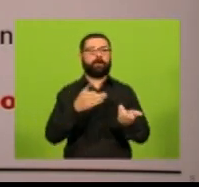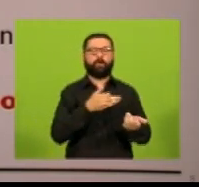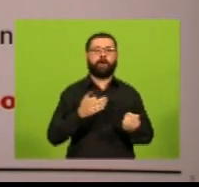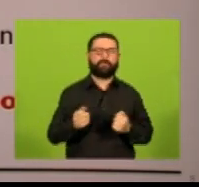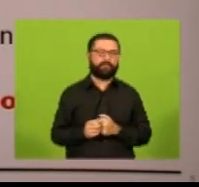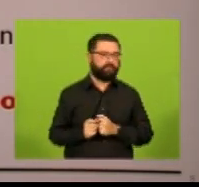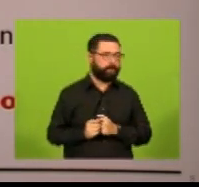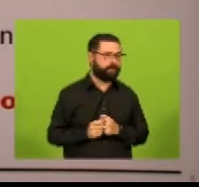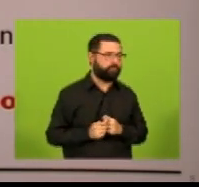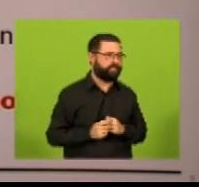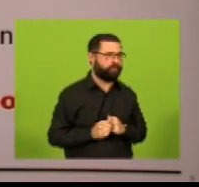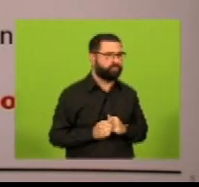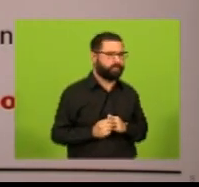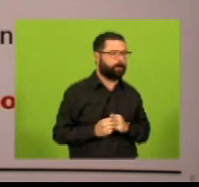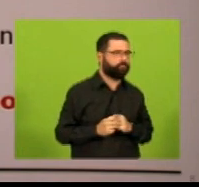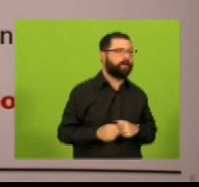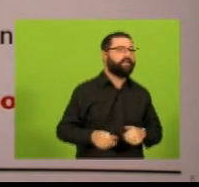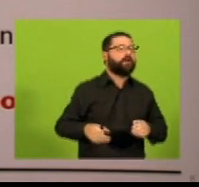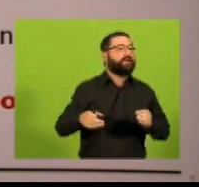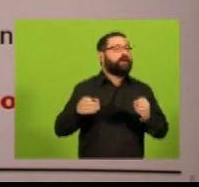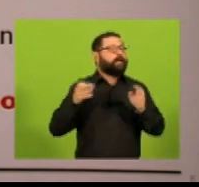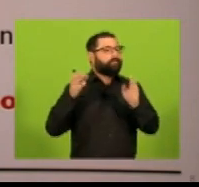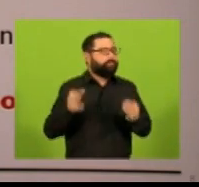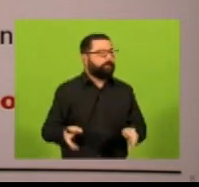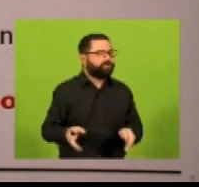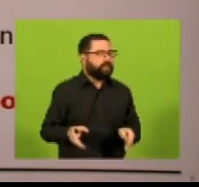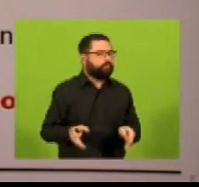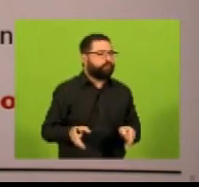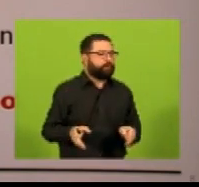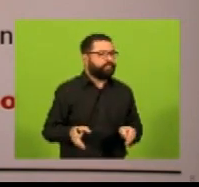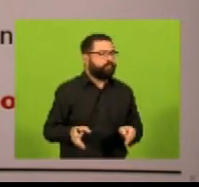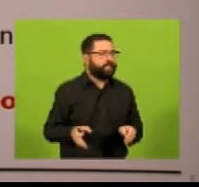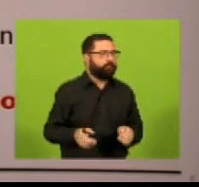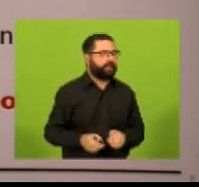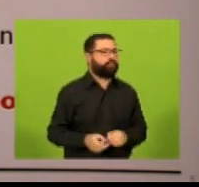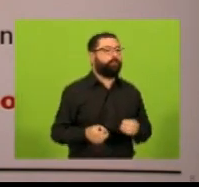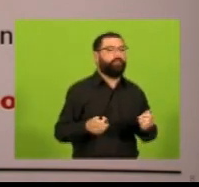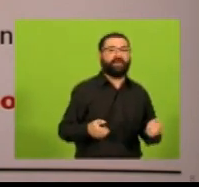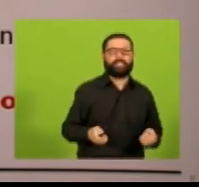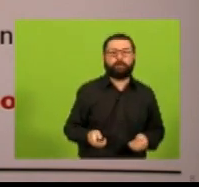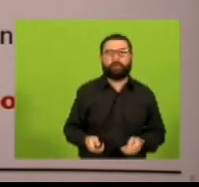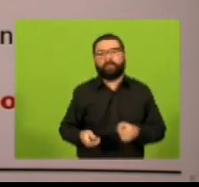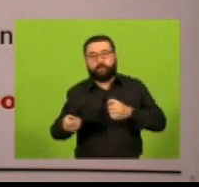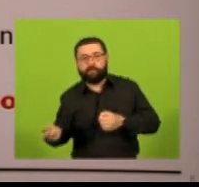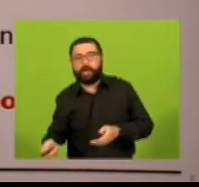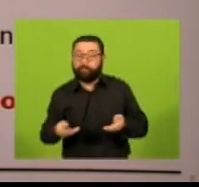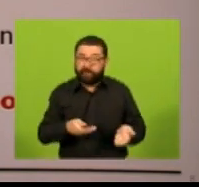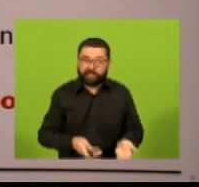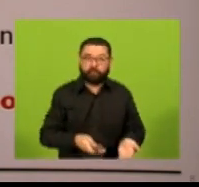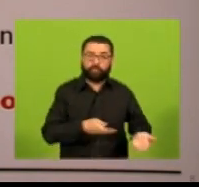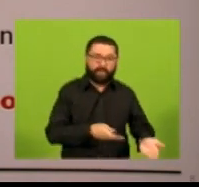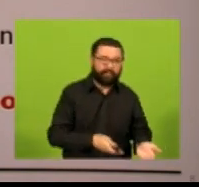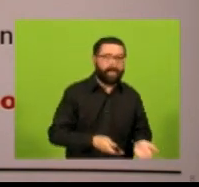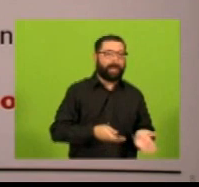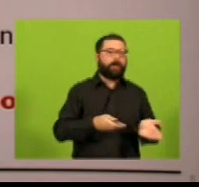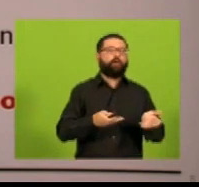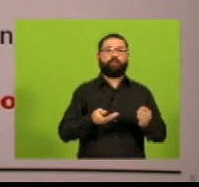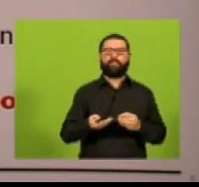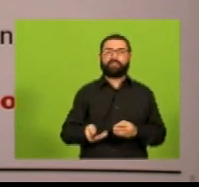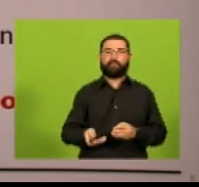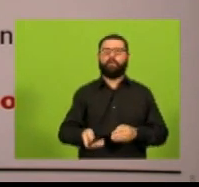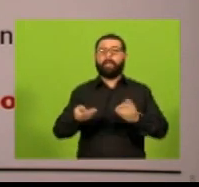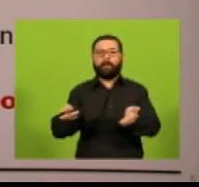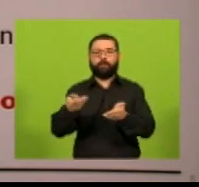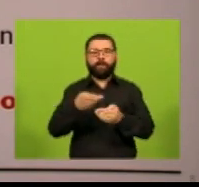para saber qual é a taxa de aplicação que você está usando. O percurso do trator é 50 metros. O pulverizador que nós vamos usar é o pulverizador do café.